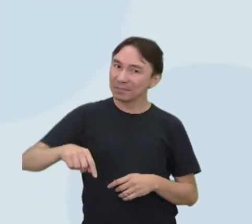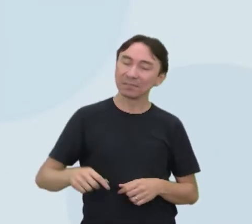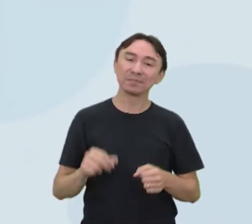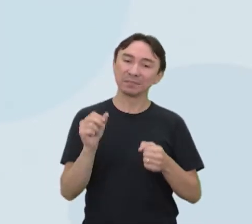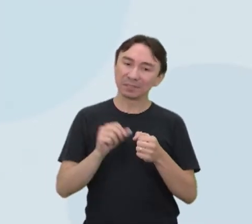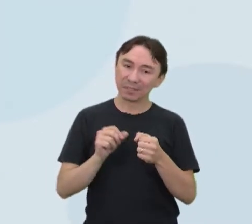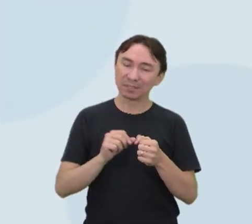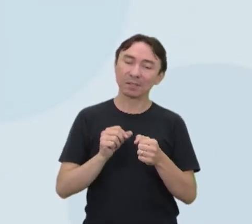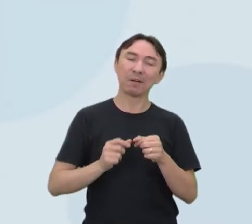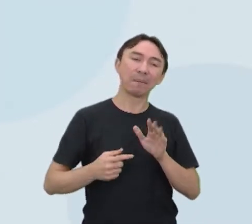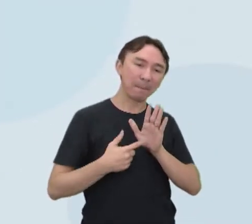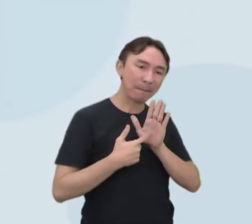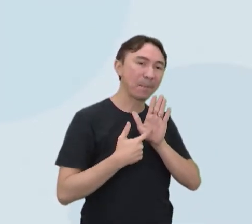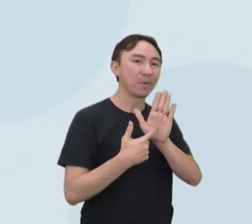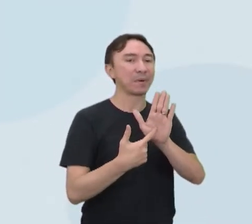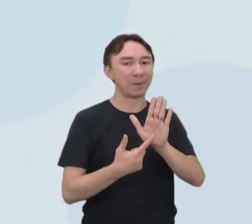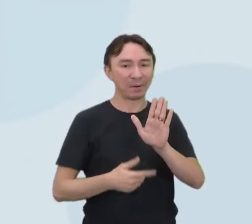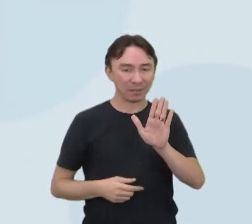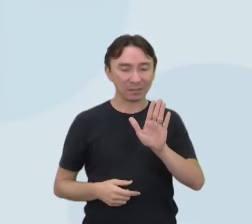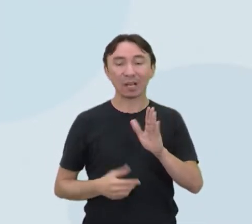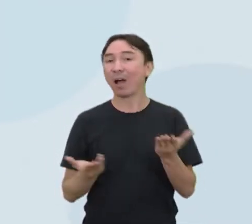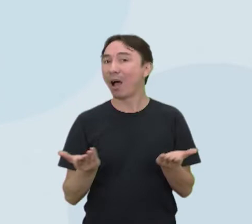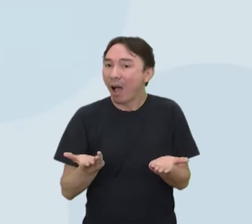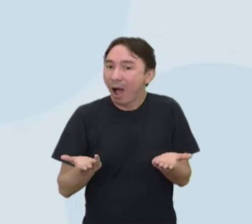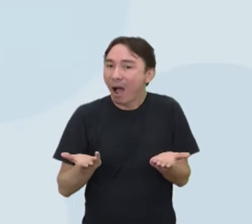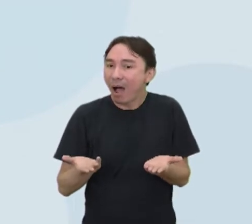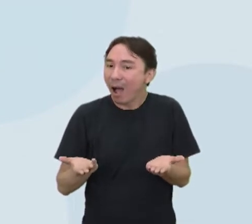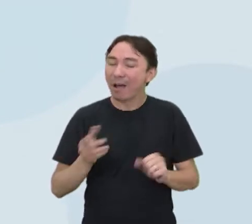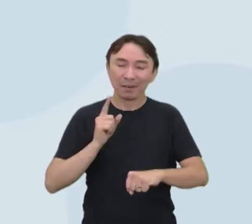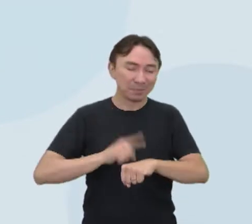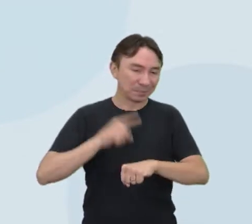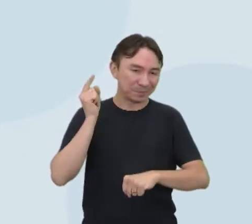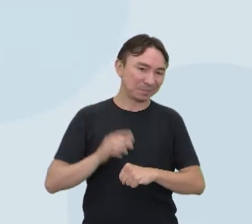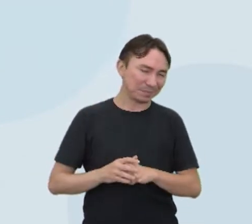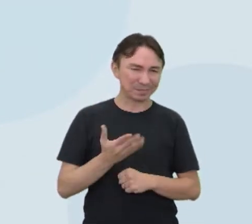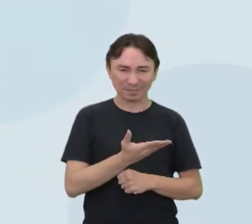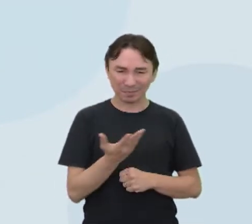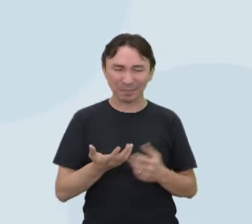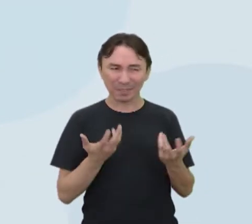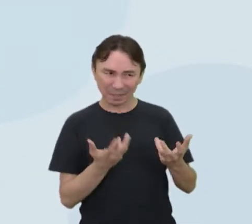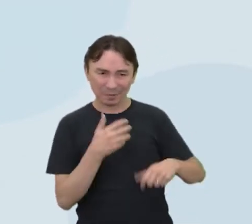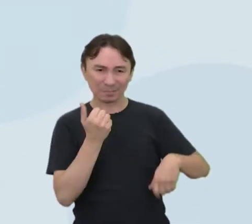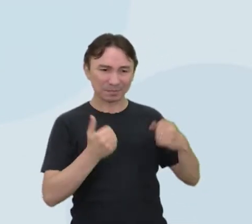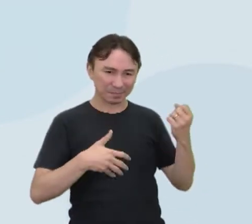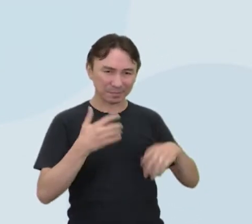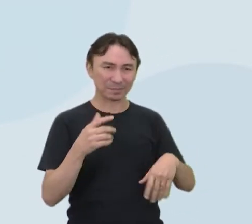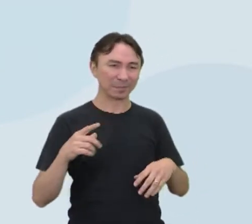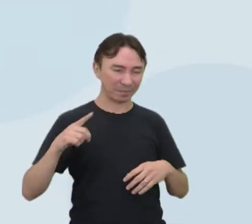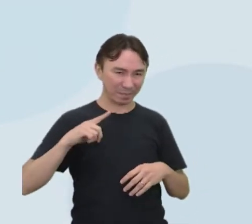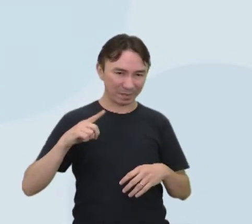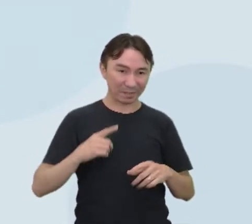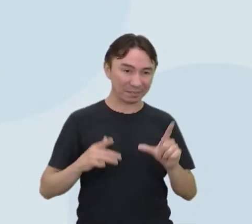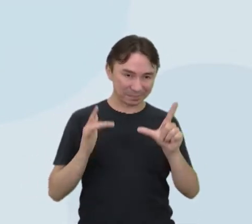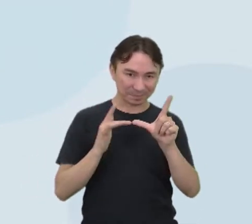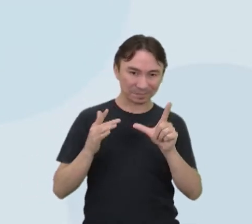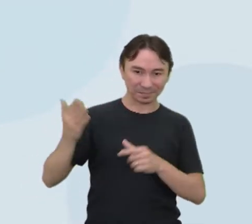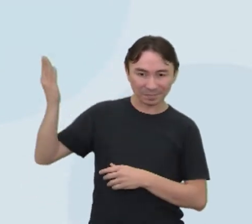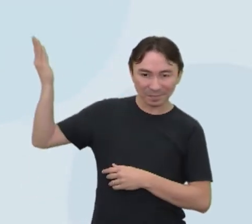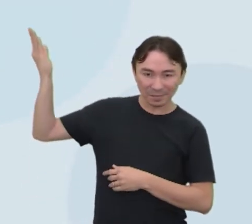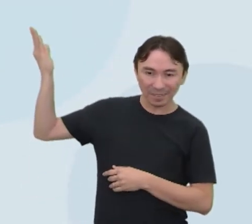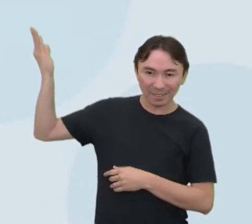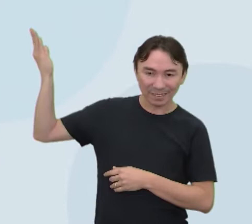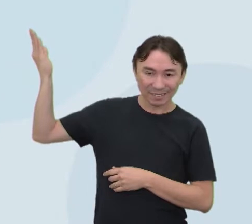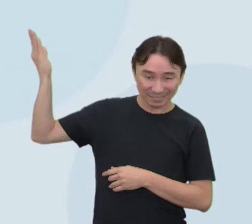Vamos mostrar. Vamos mostrar ao vivo, sim. Em tempo real aí pra eles. Você quer comentar? Quero. Ok. Aí, quando você digita esse link aí, você vai entrar nessa